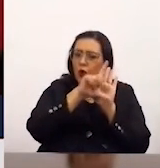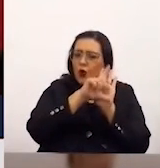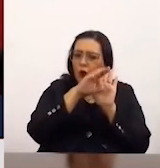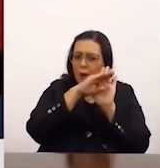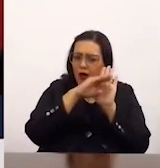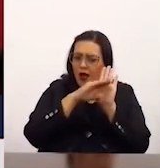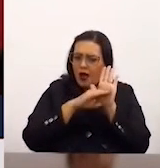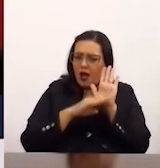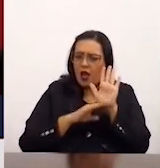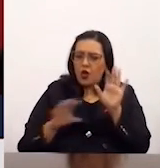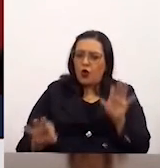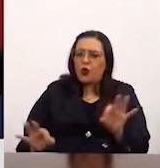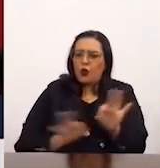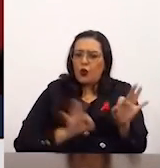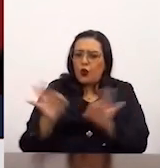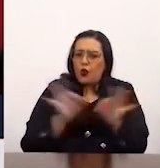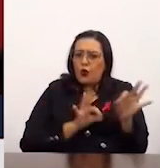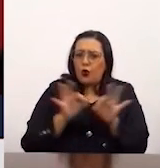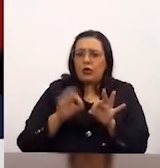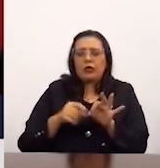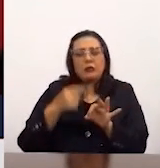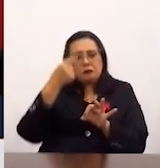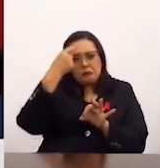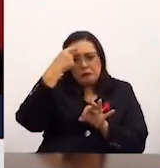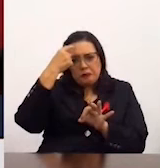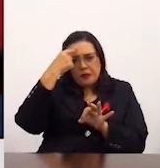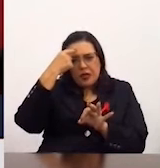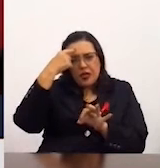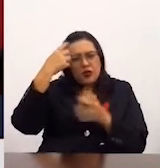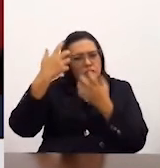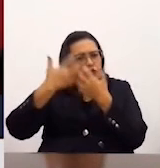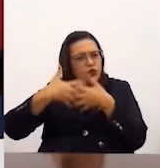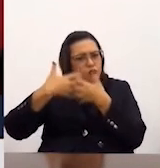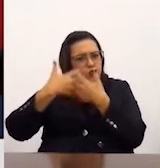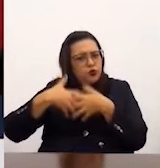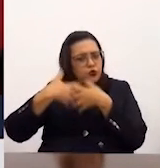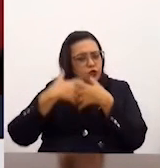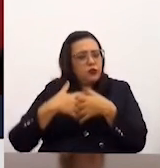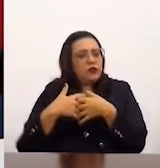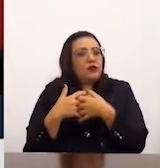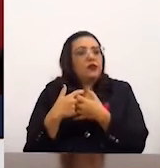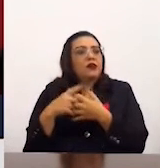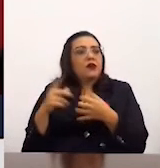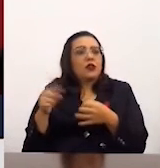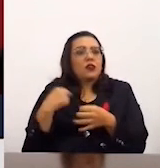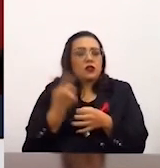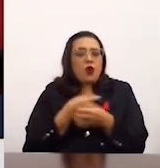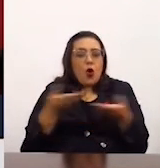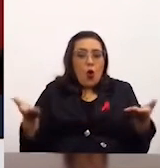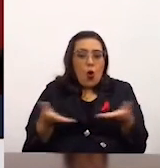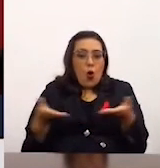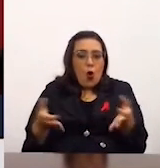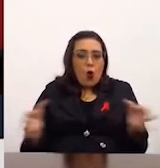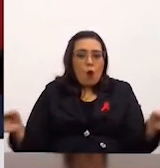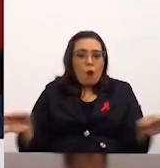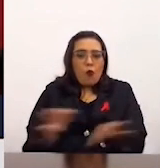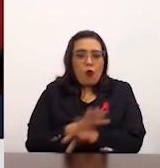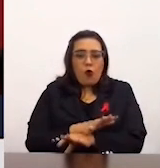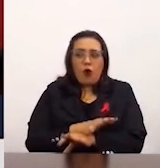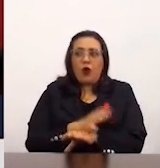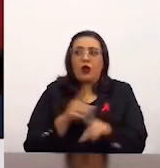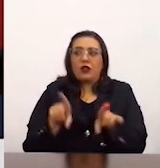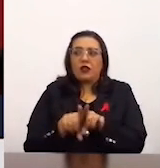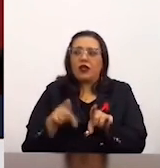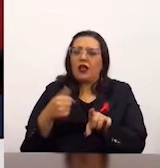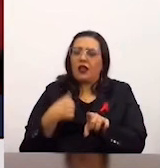certo? Construída com muita bravura por todos. Logo, nós estamos concluindo isso hoje e eu estou muito grato